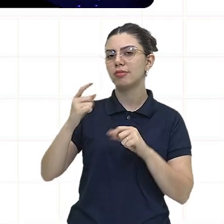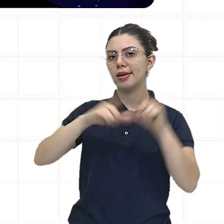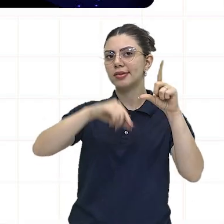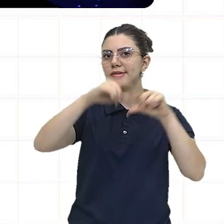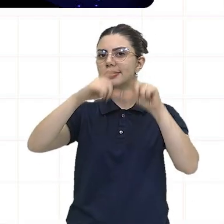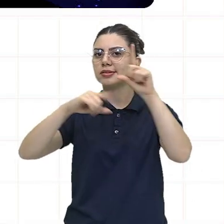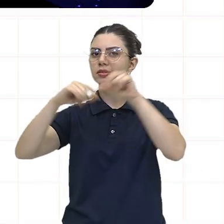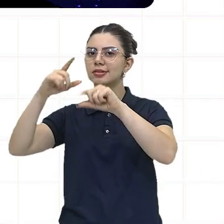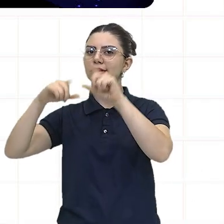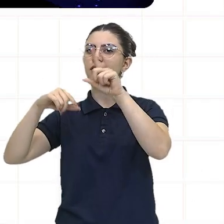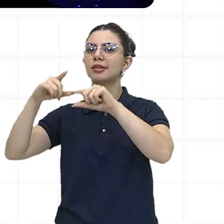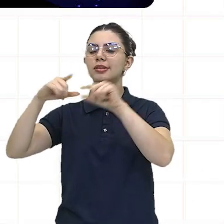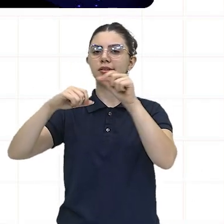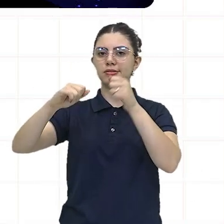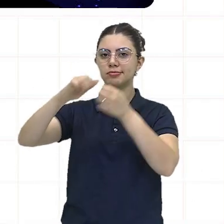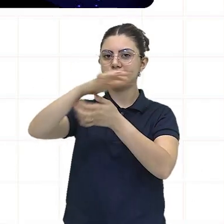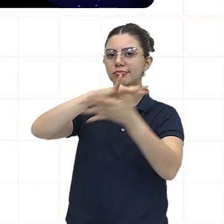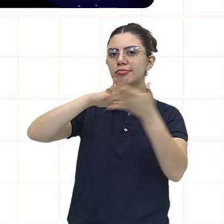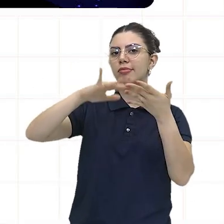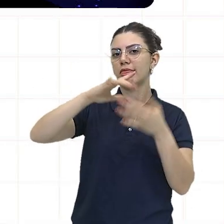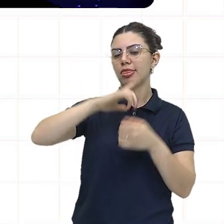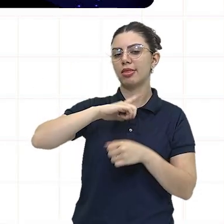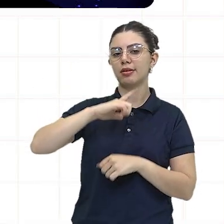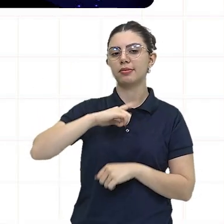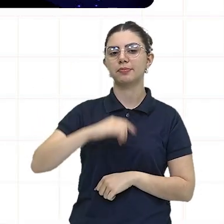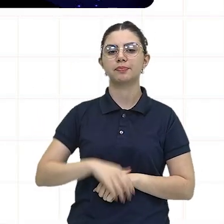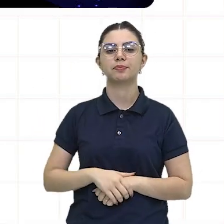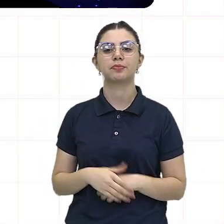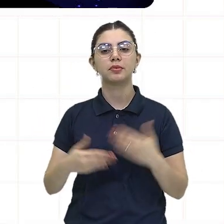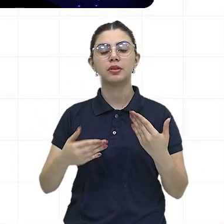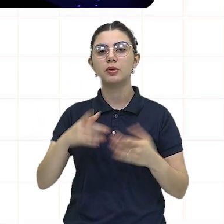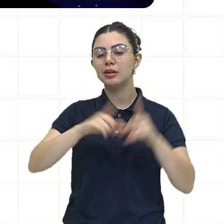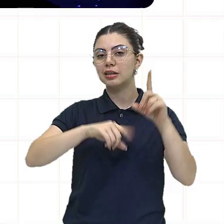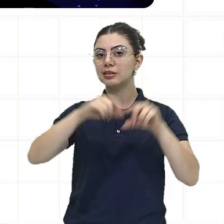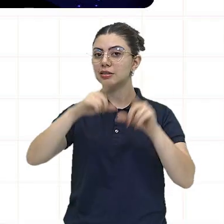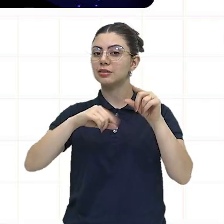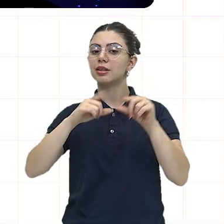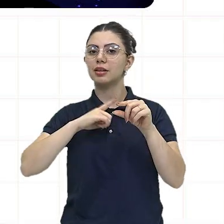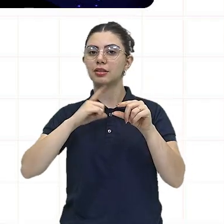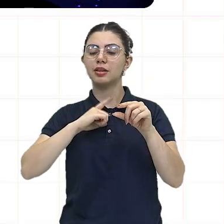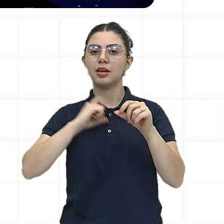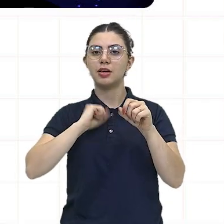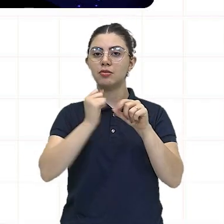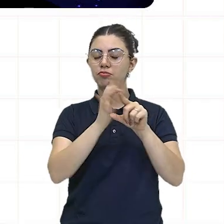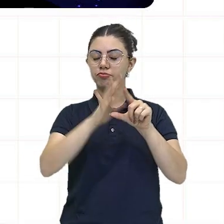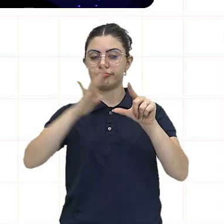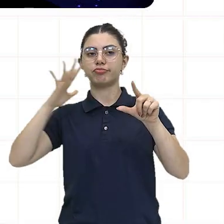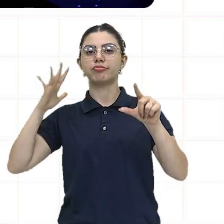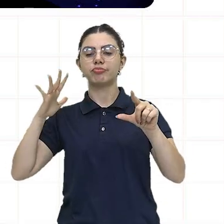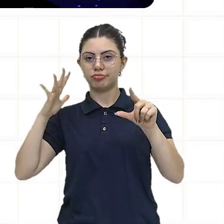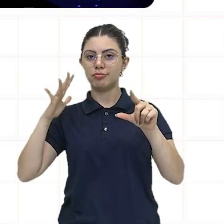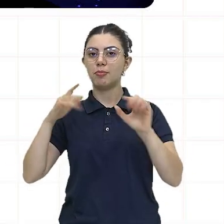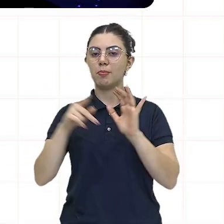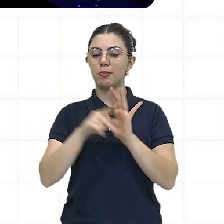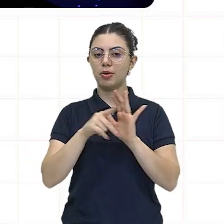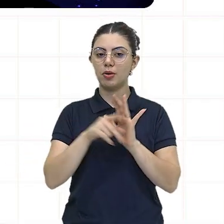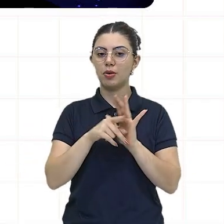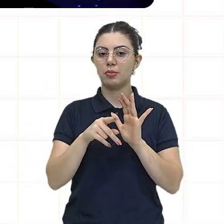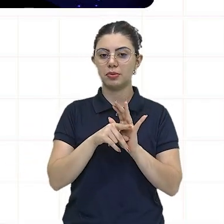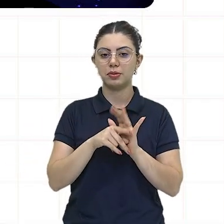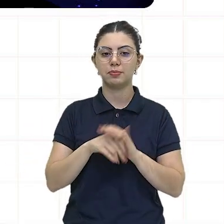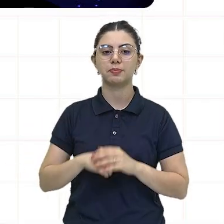universo. As estrelas são corpos celestes que têm luz própria. Elas são compostas